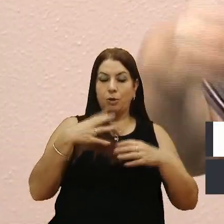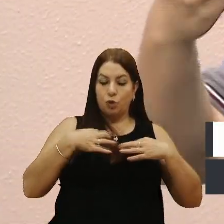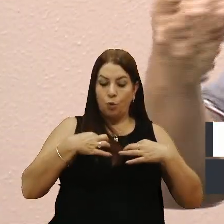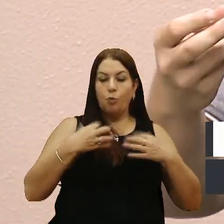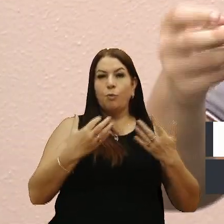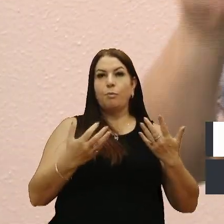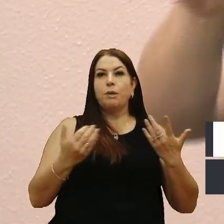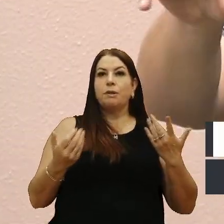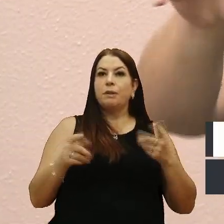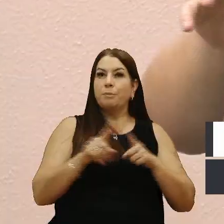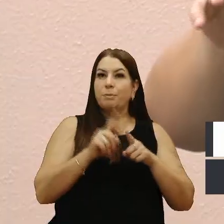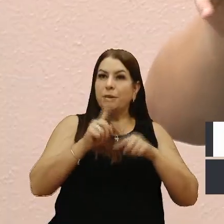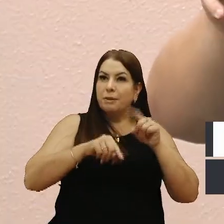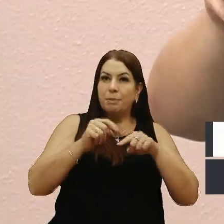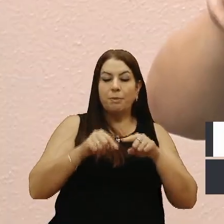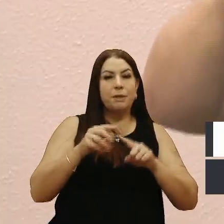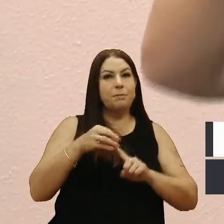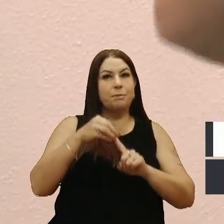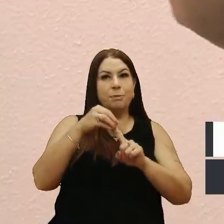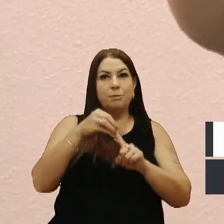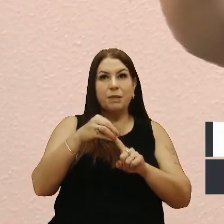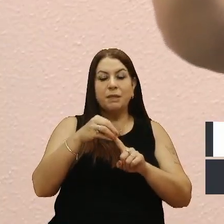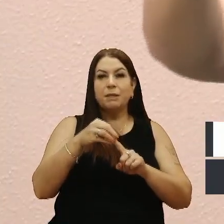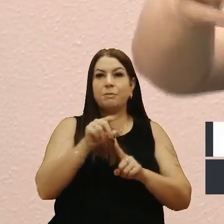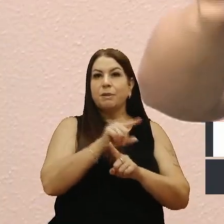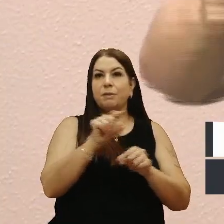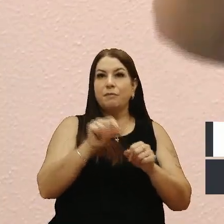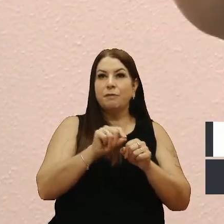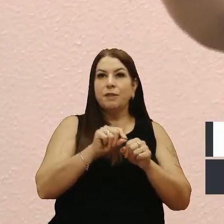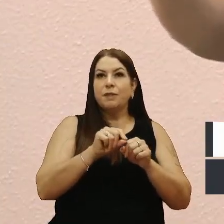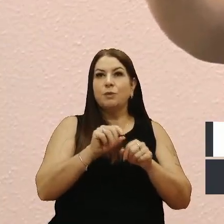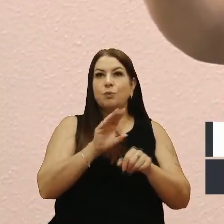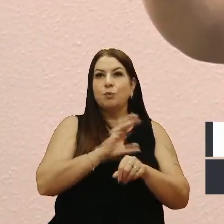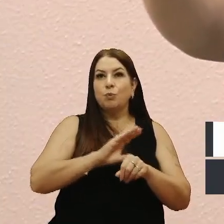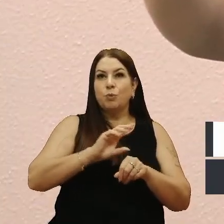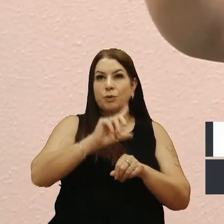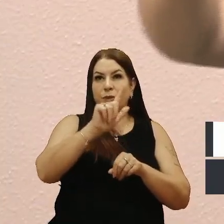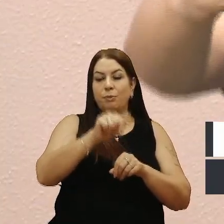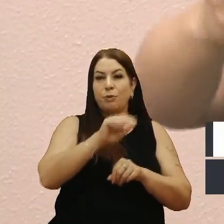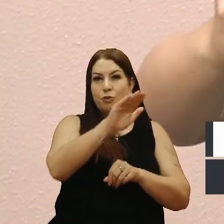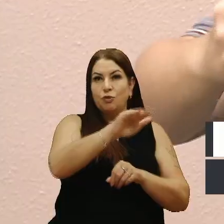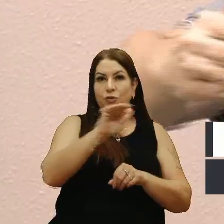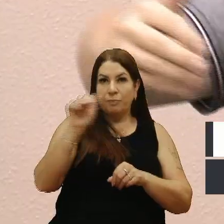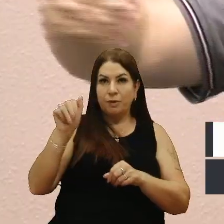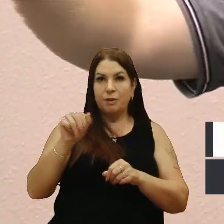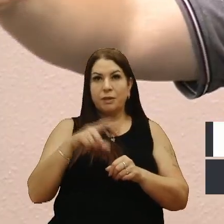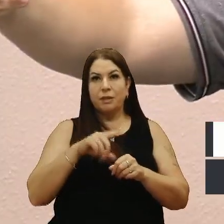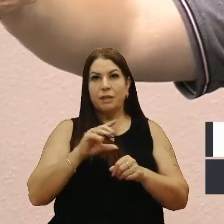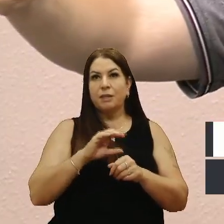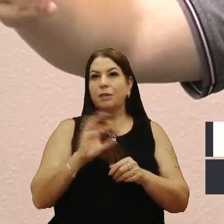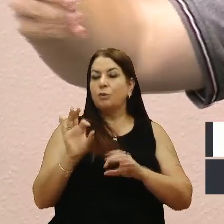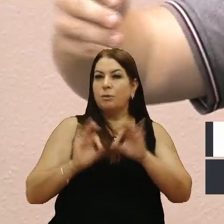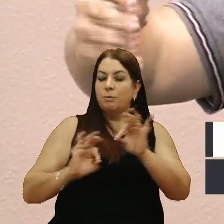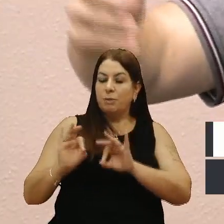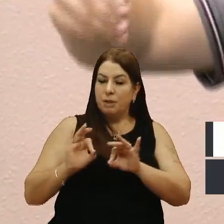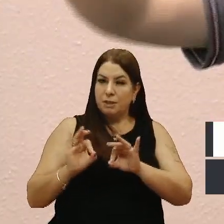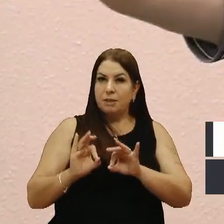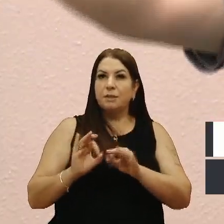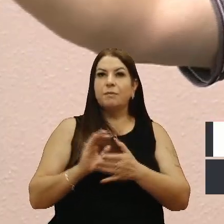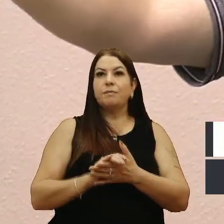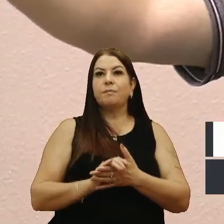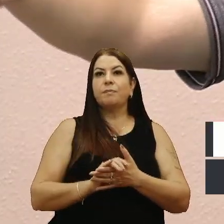uniformes, equipamentos, mas principalmente para se fazer o curso logo depois da nomeação dos senhores, que tem toda aquela preparação,